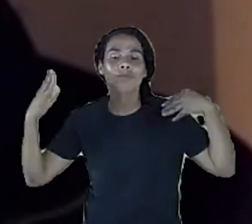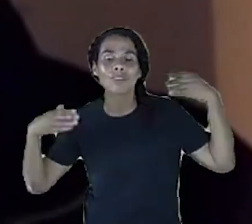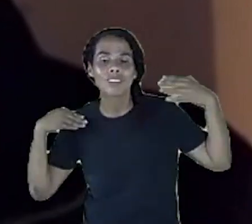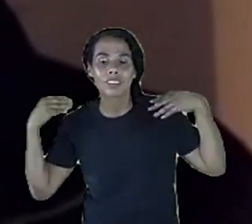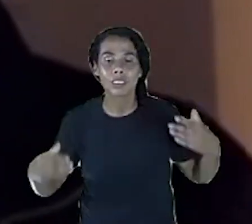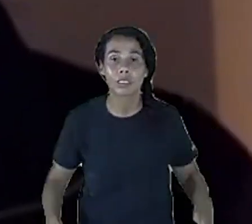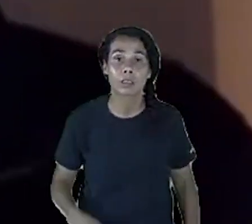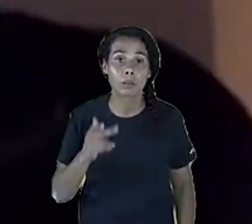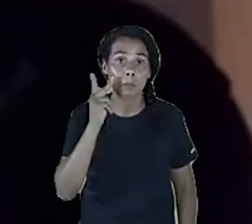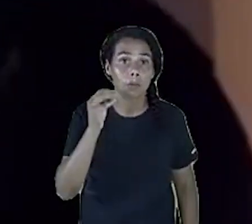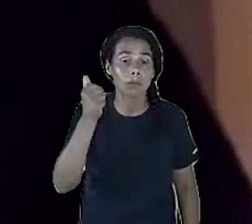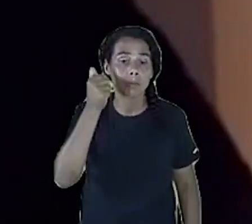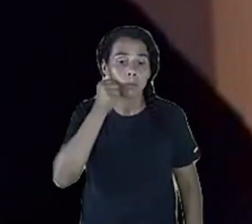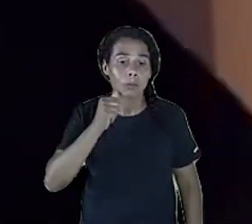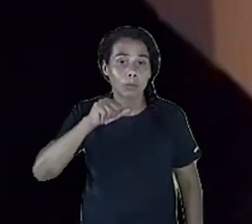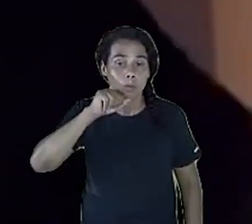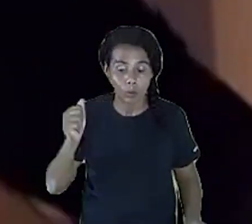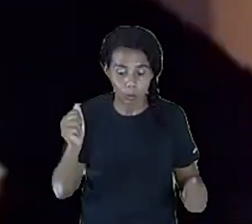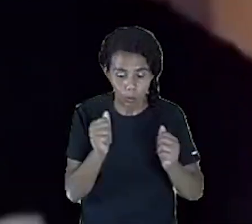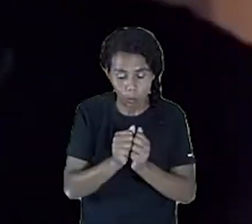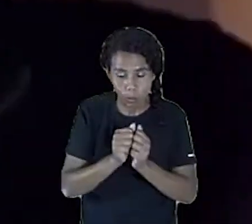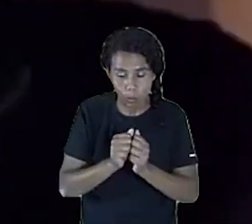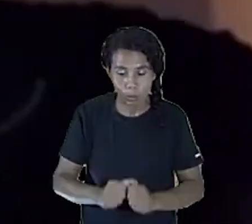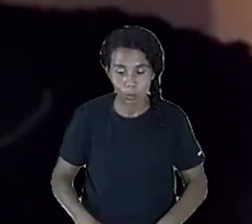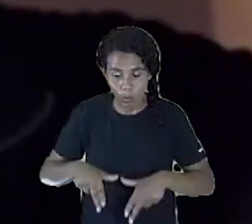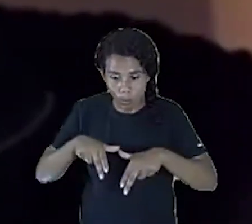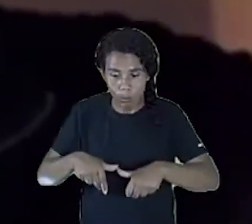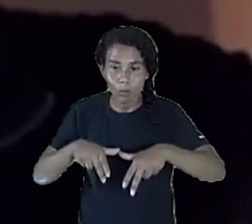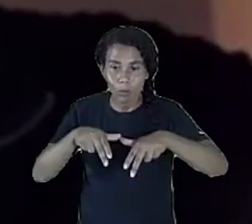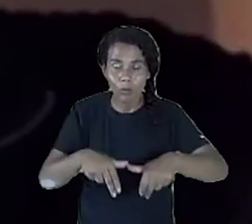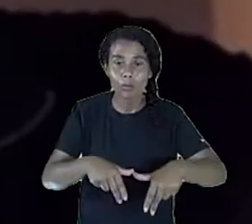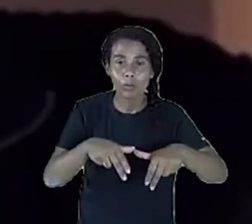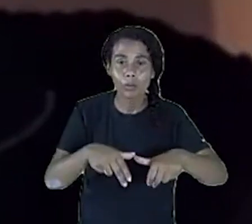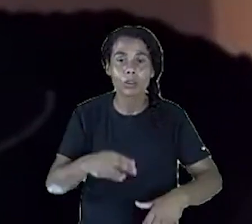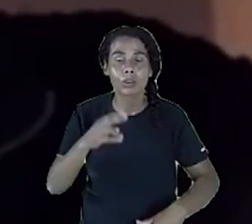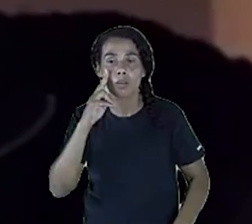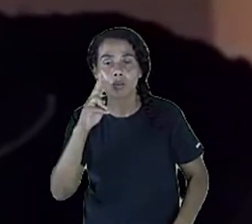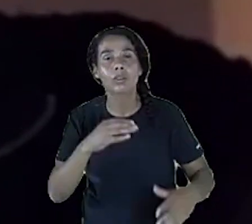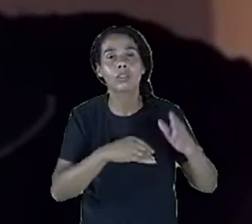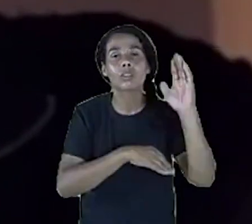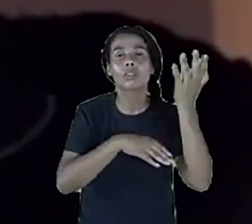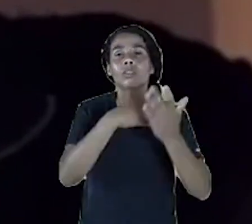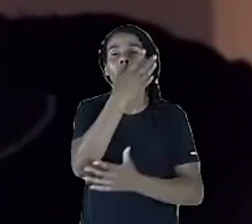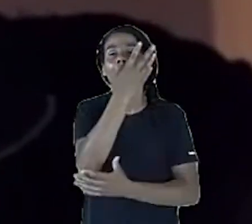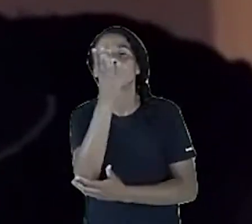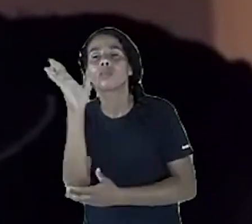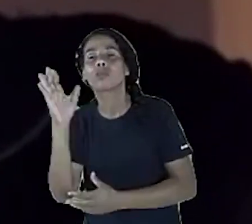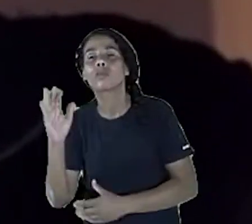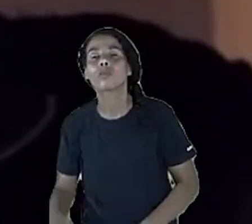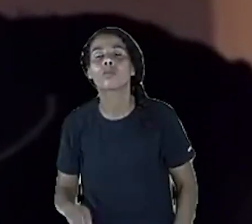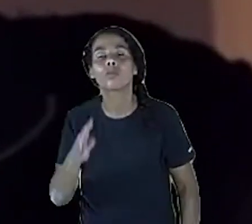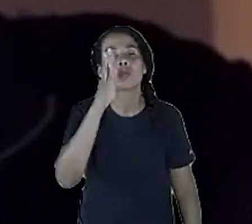todas. Enfim, desde essa época que eu